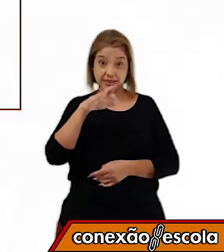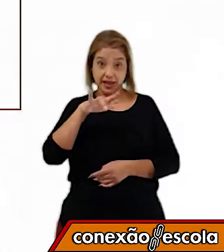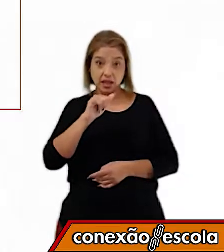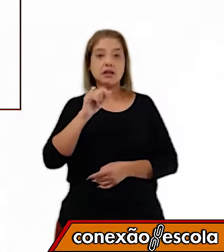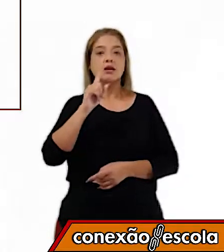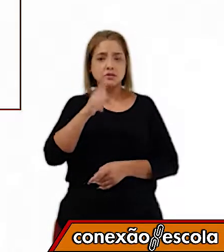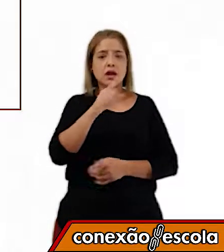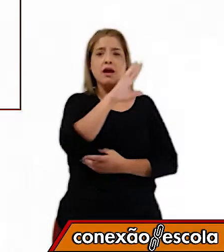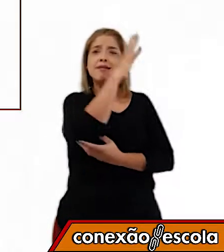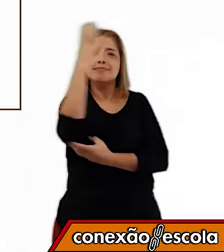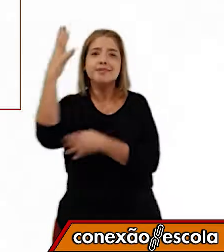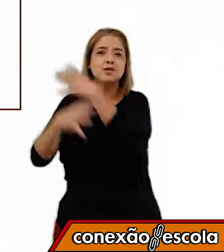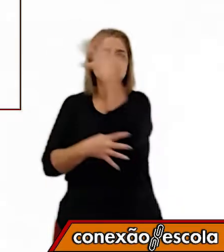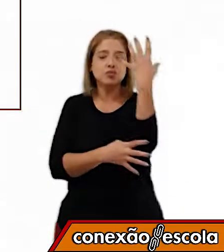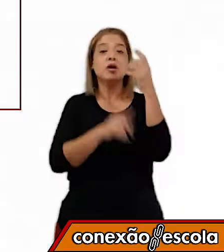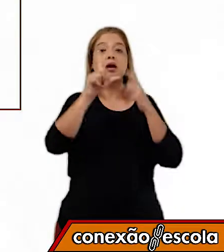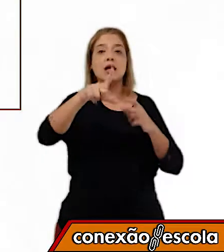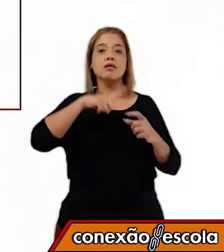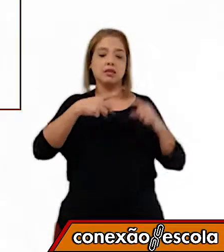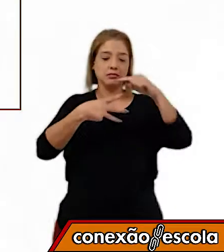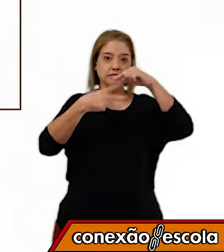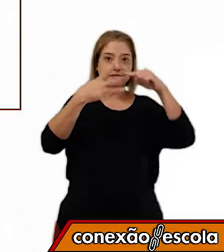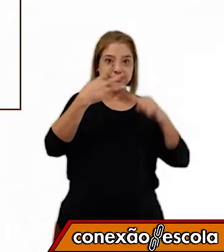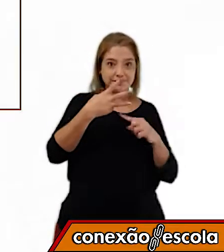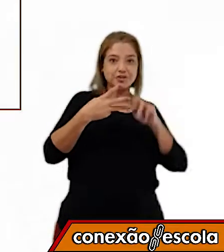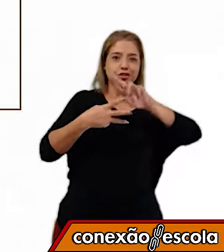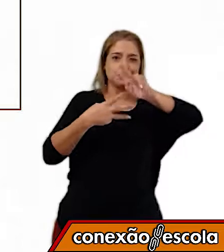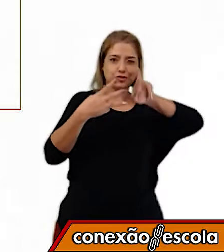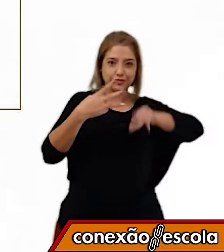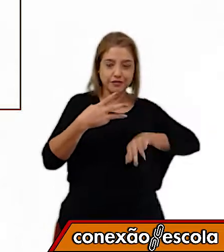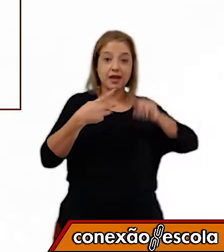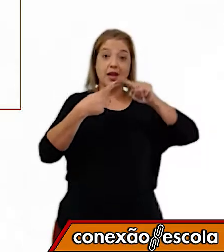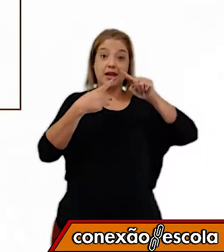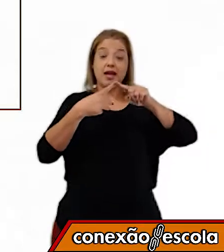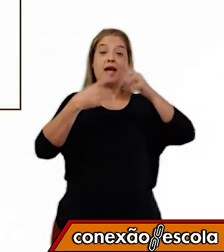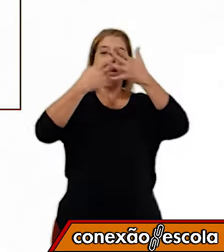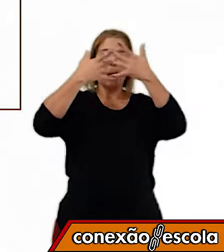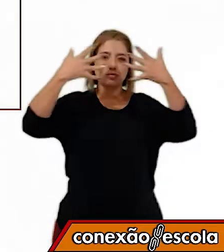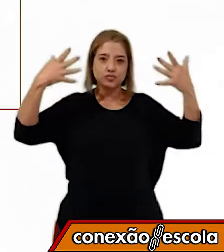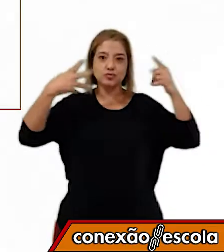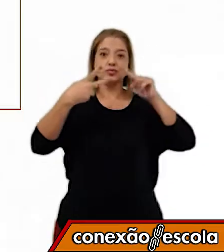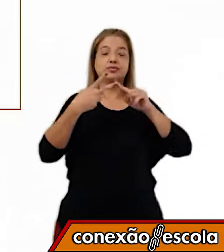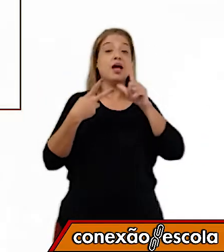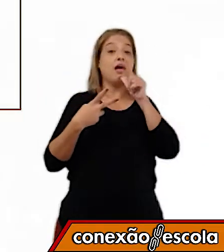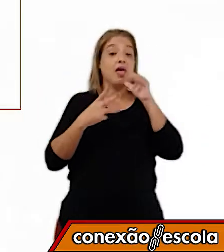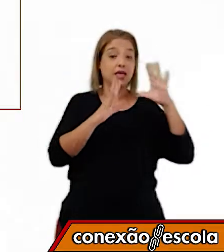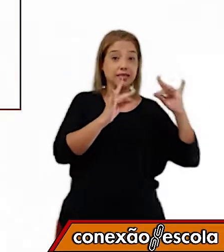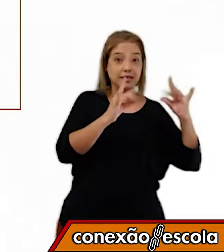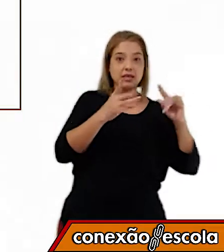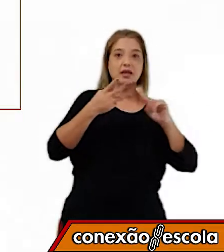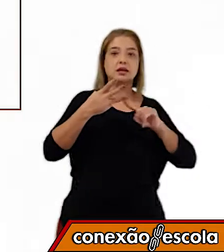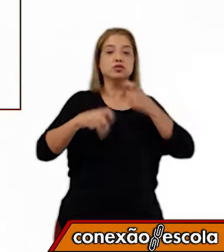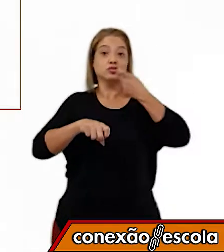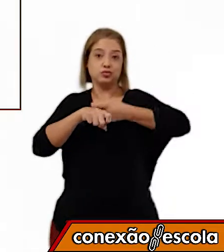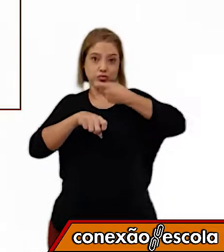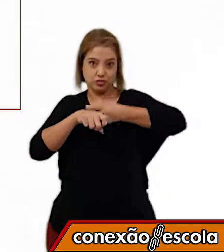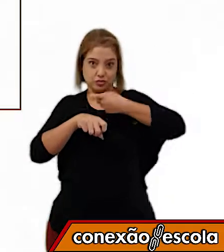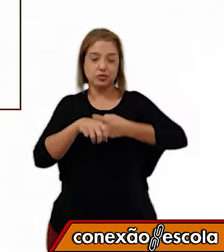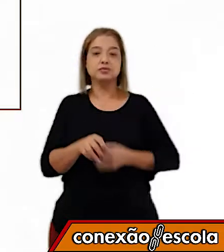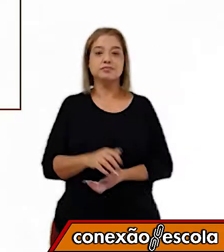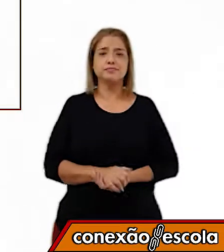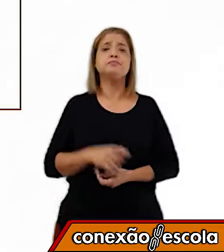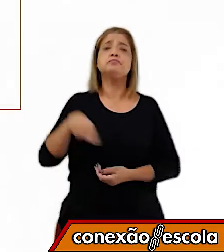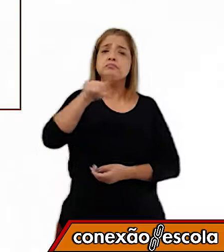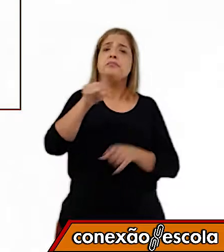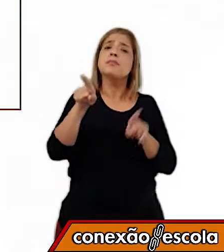3 estados físicos diferentes: o estado gasoso, o estado líquido e o estado sólido. Vimos também que